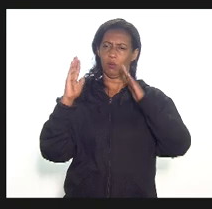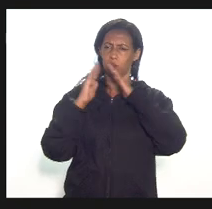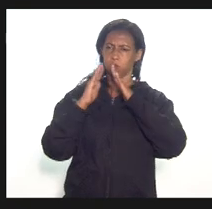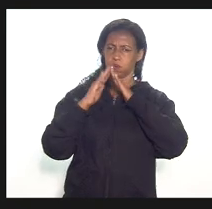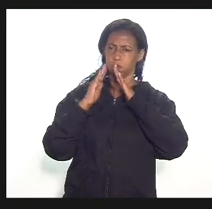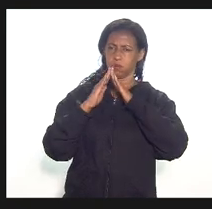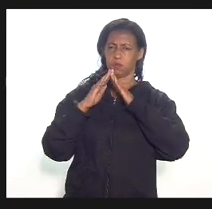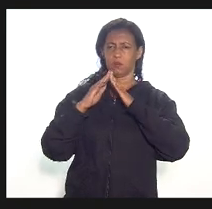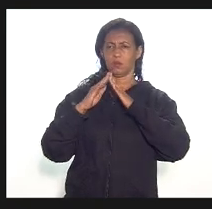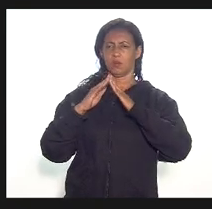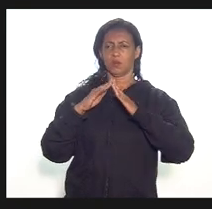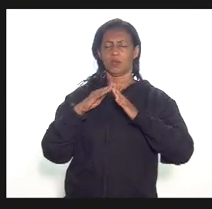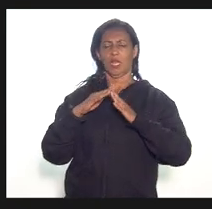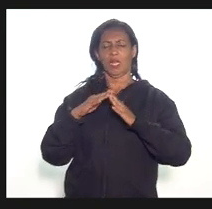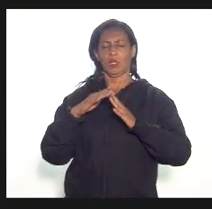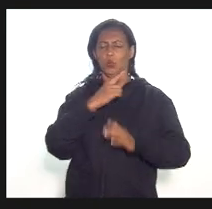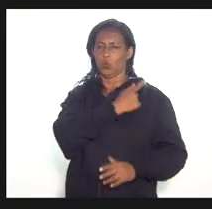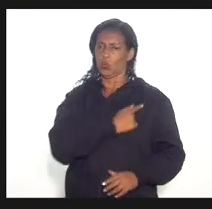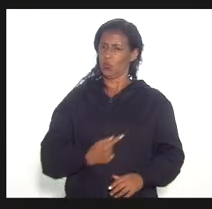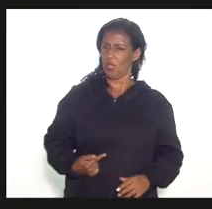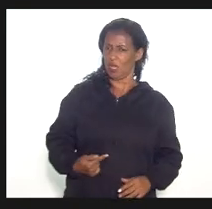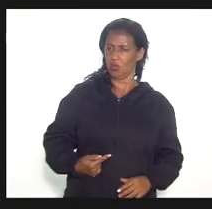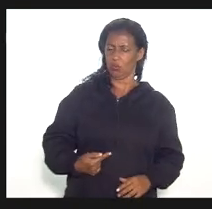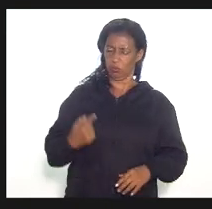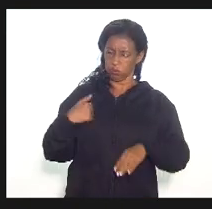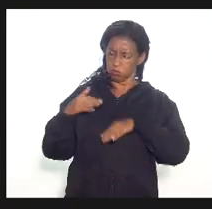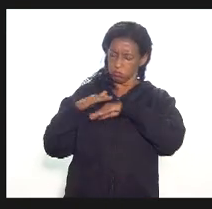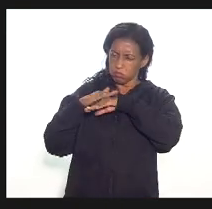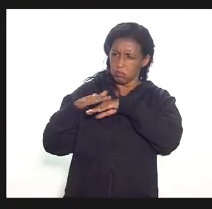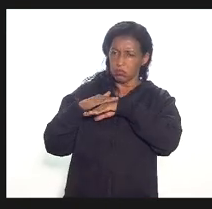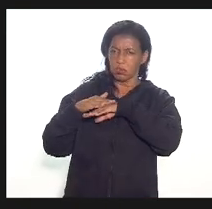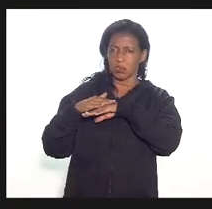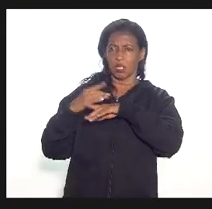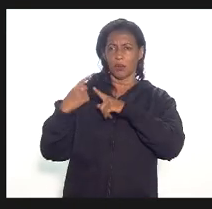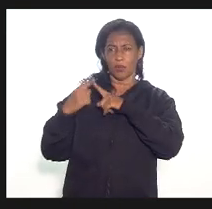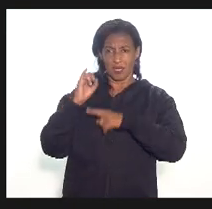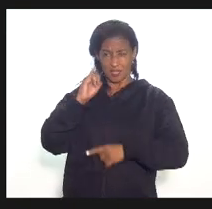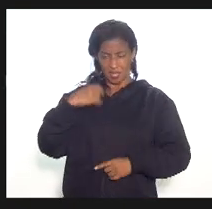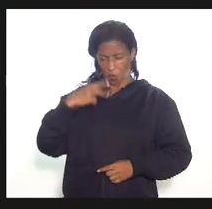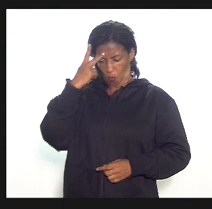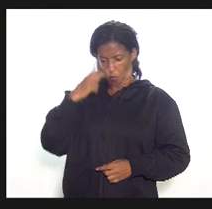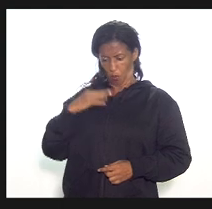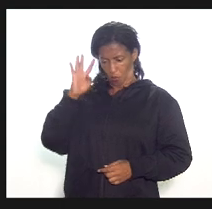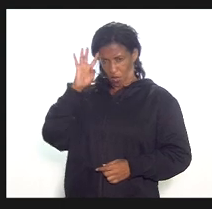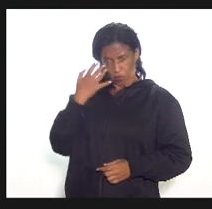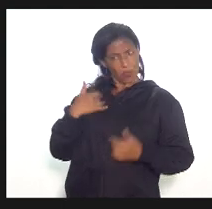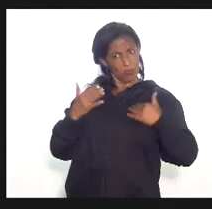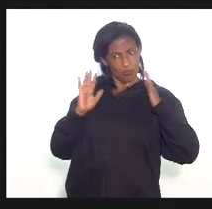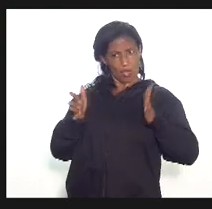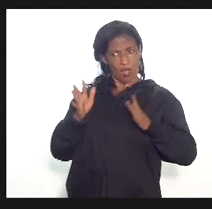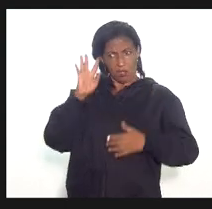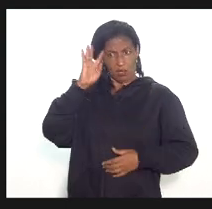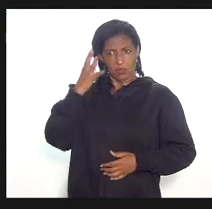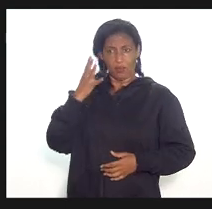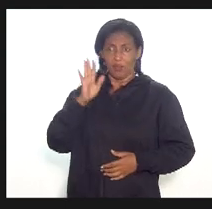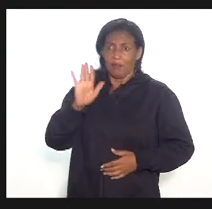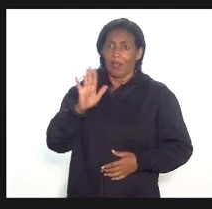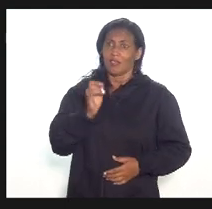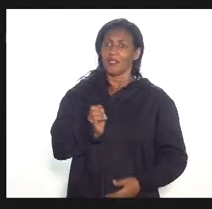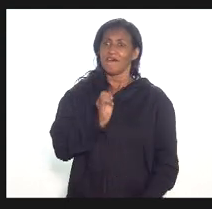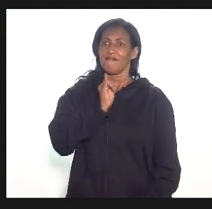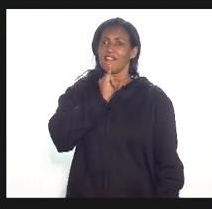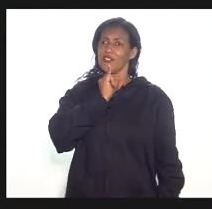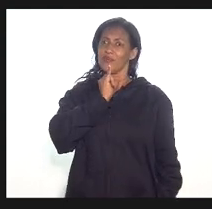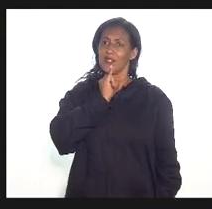se eu pudesse resolver eu já teria resolvido mas infelizmente